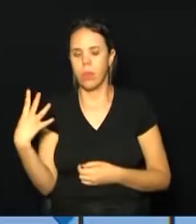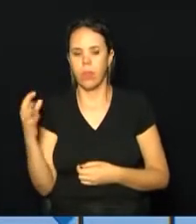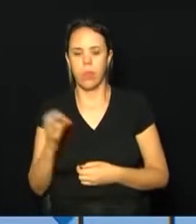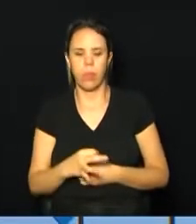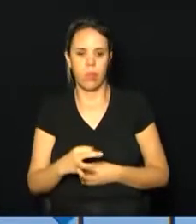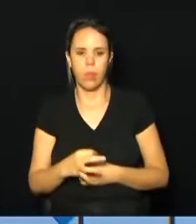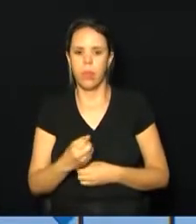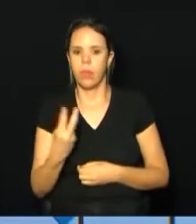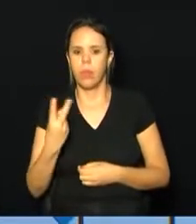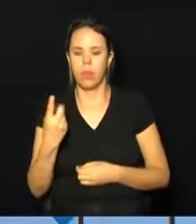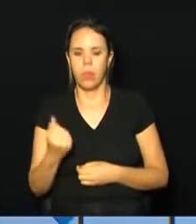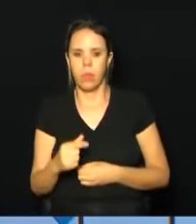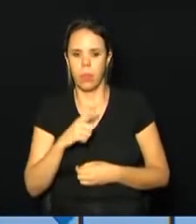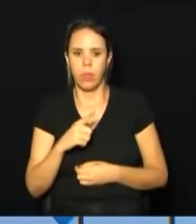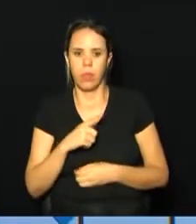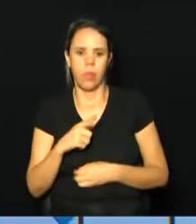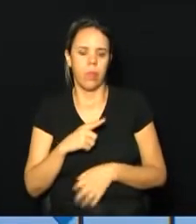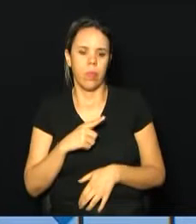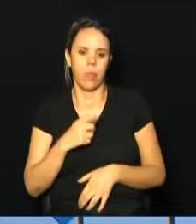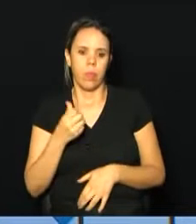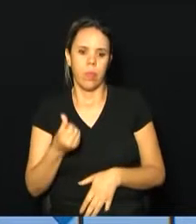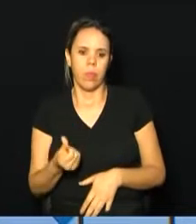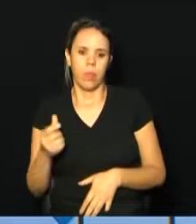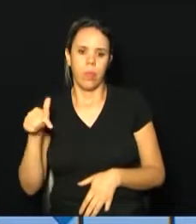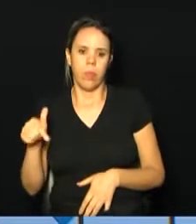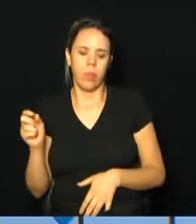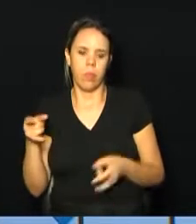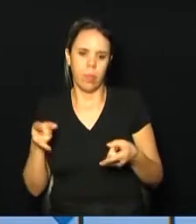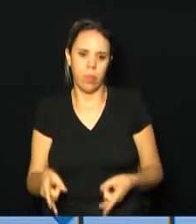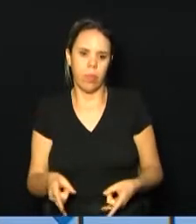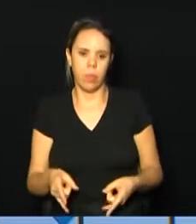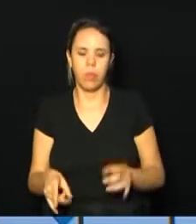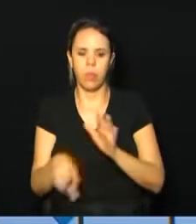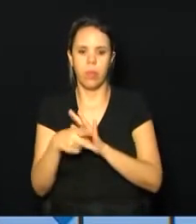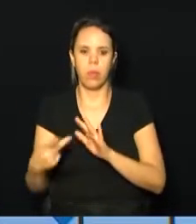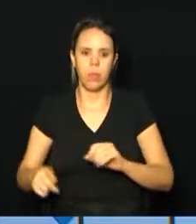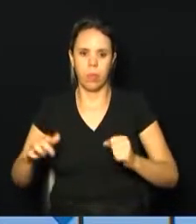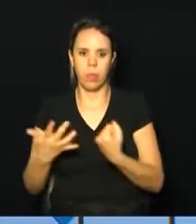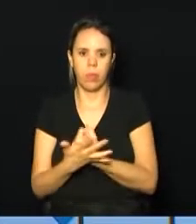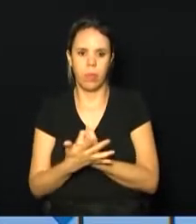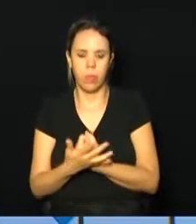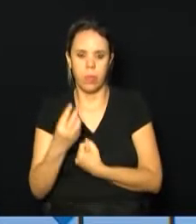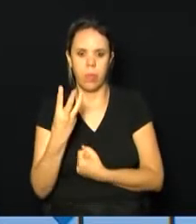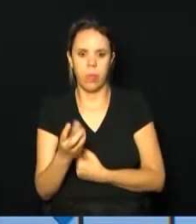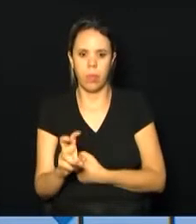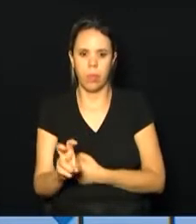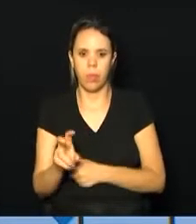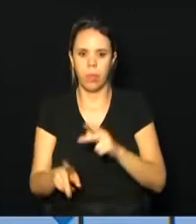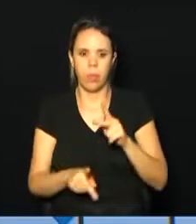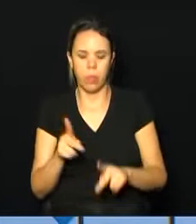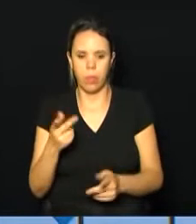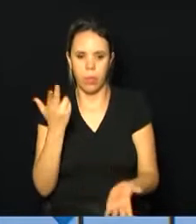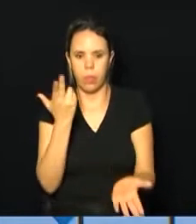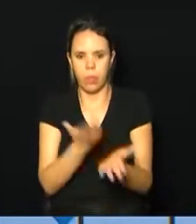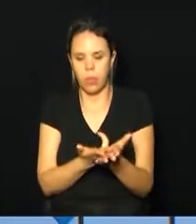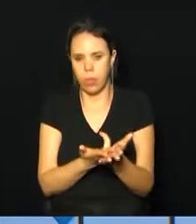52,24% a taxa. Nós temos 67 leitos exclusivos para a Covid, 35 pacientes